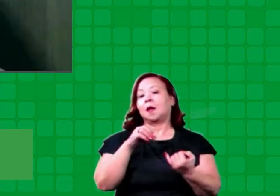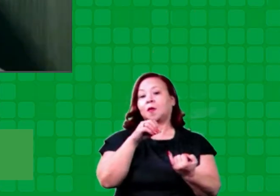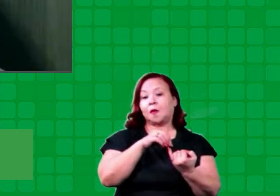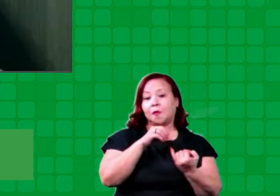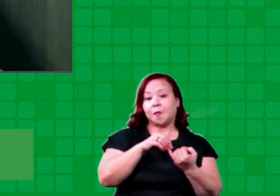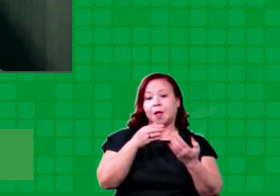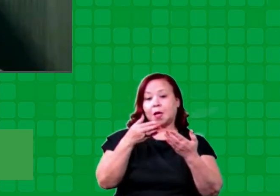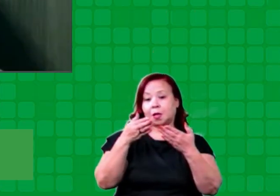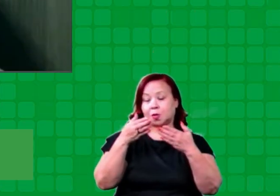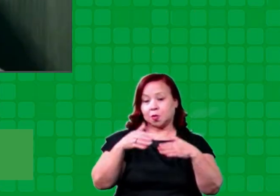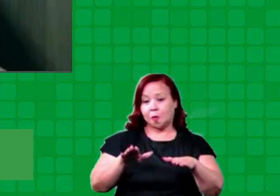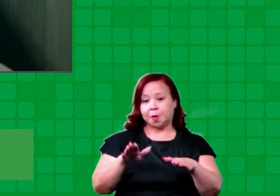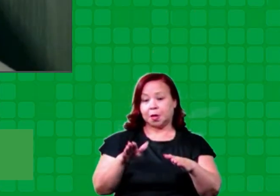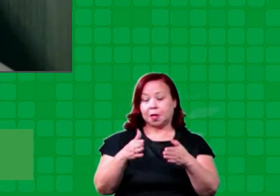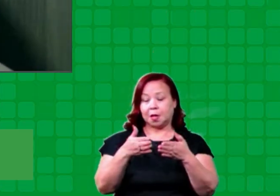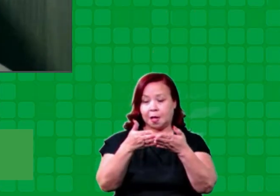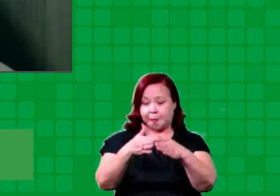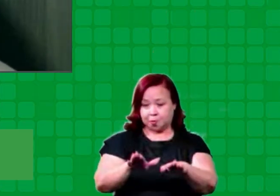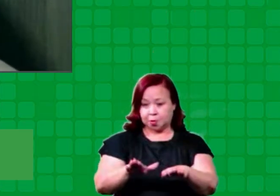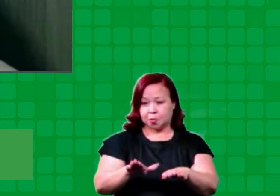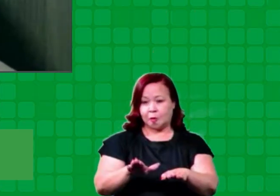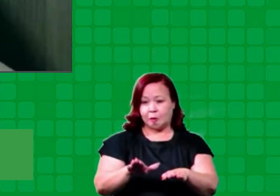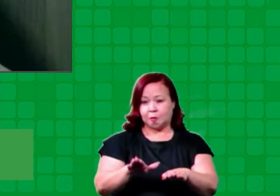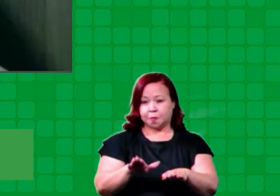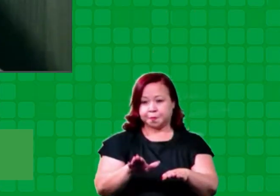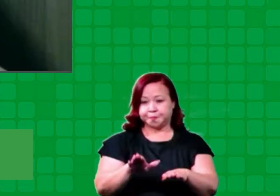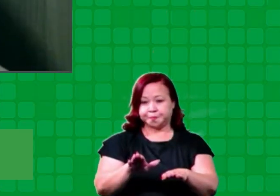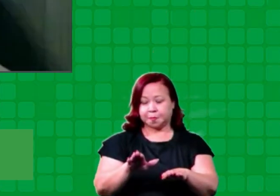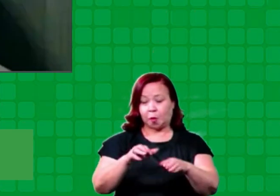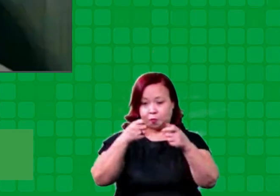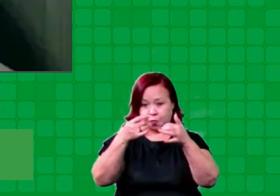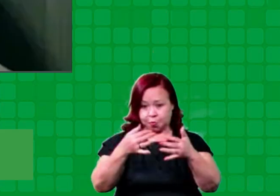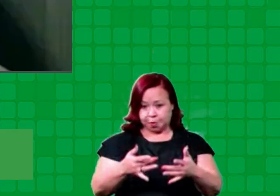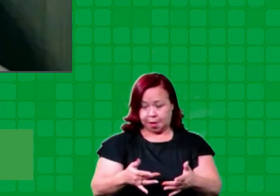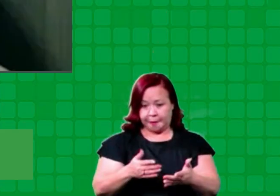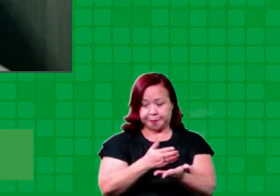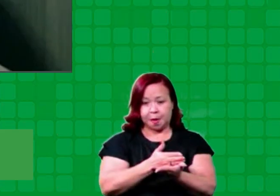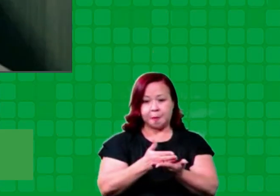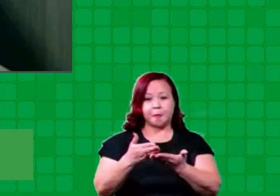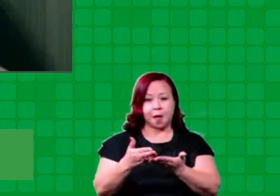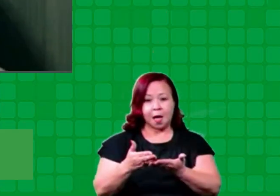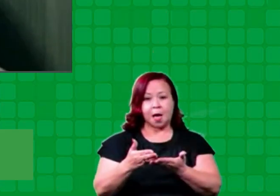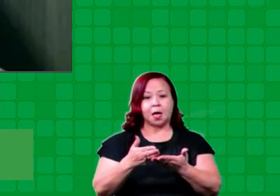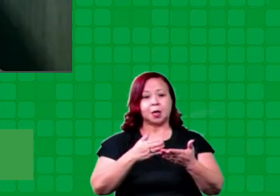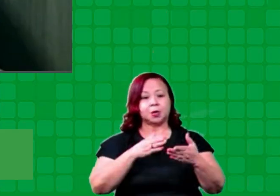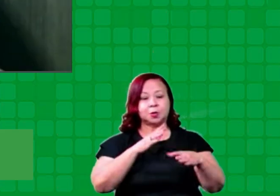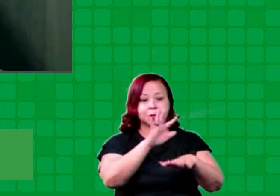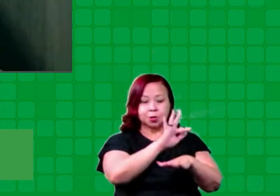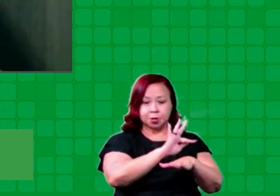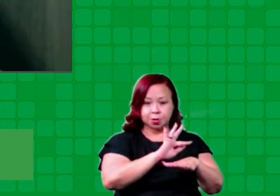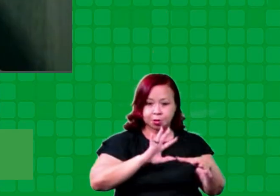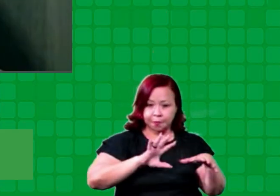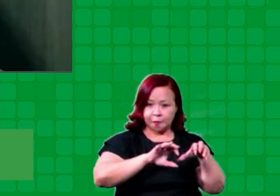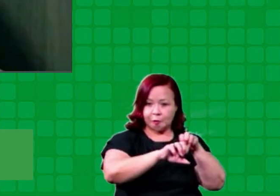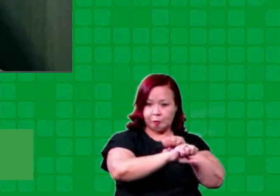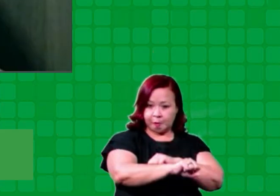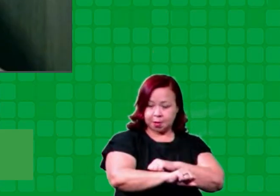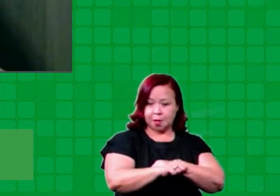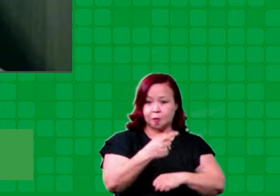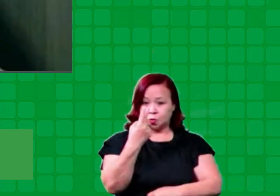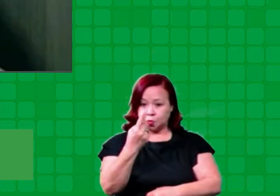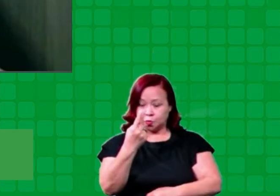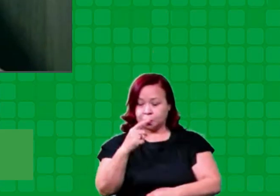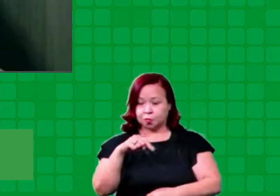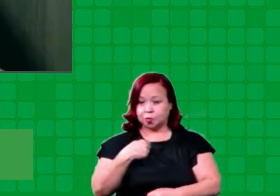fortalecer essa fase. Ou seja, a partir da formação de um dos nossos servidores, que